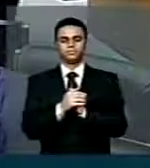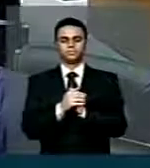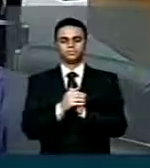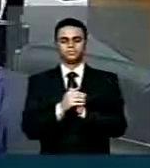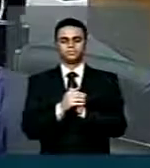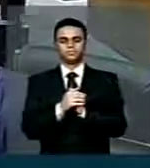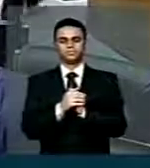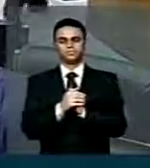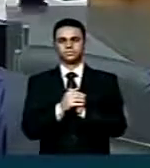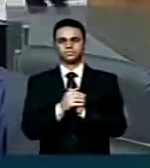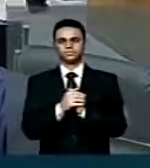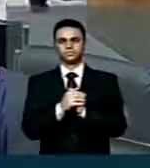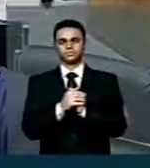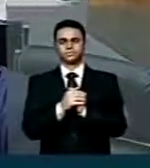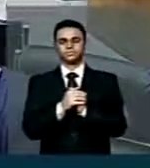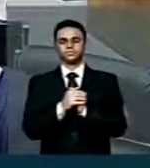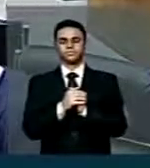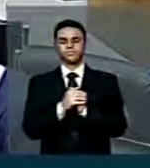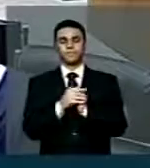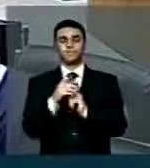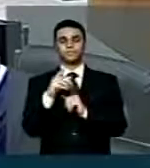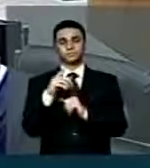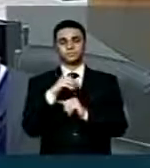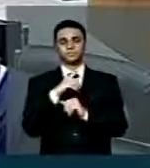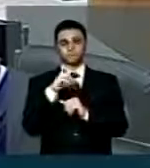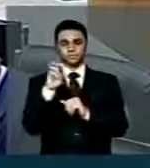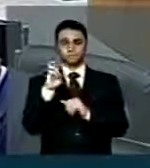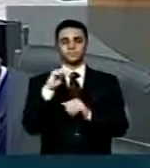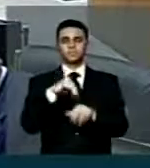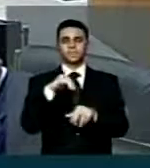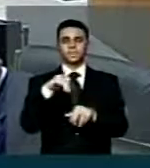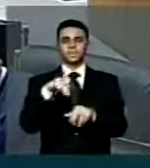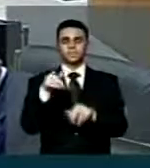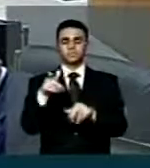Sua Excelência, põe de 5 minutos na tribuna.